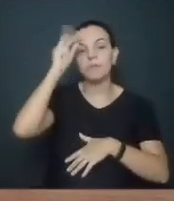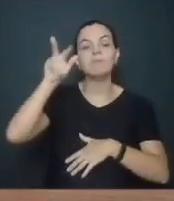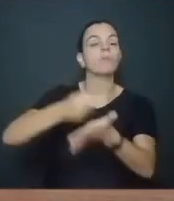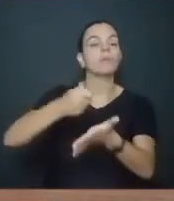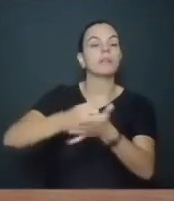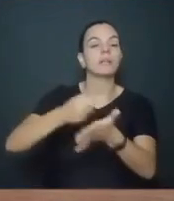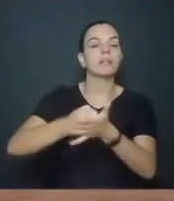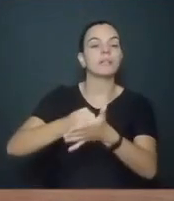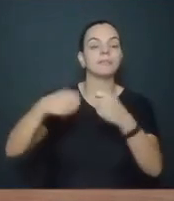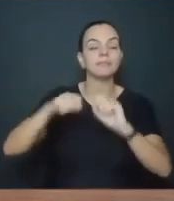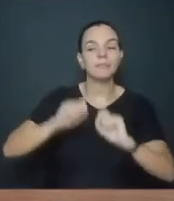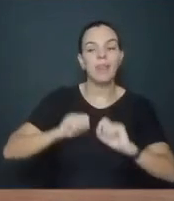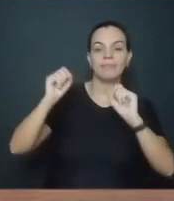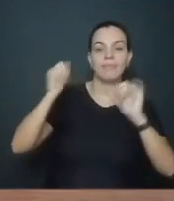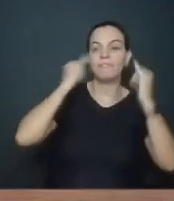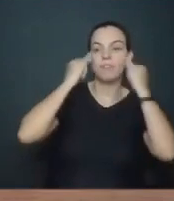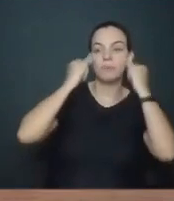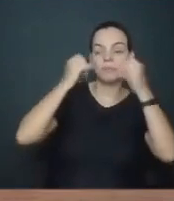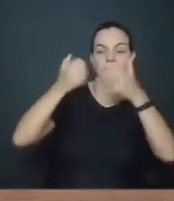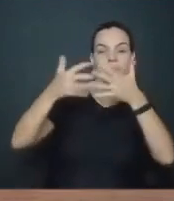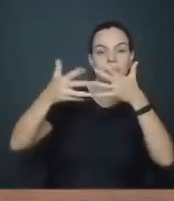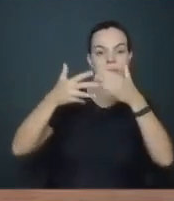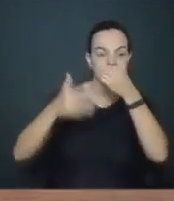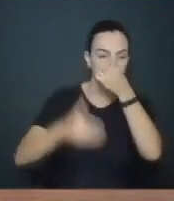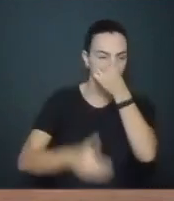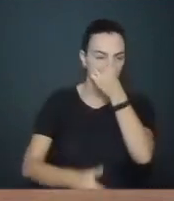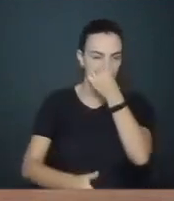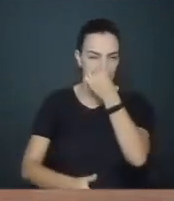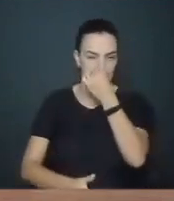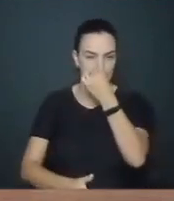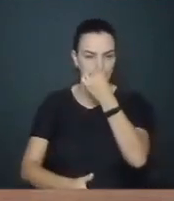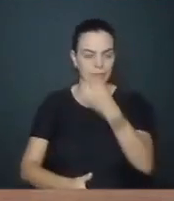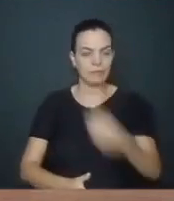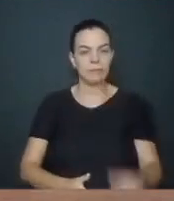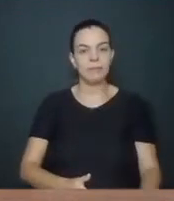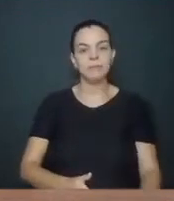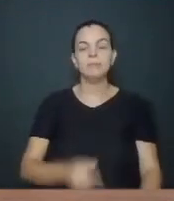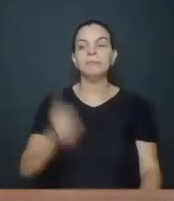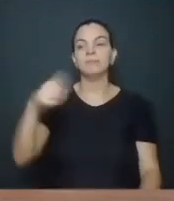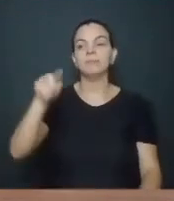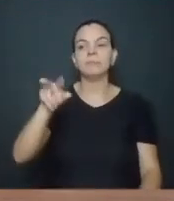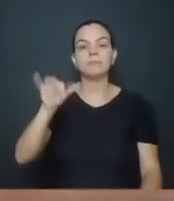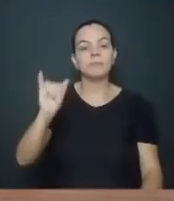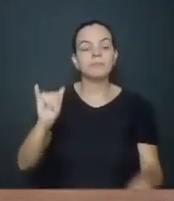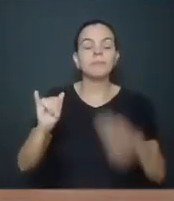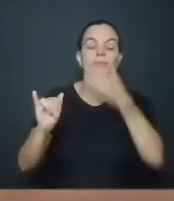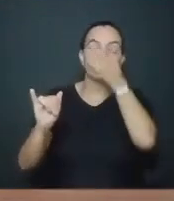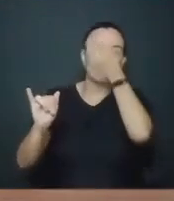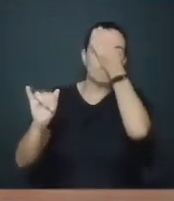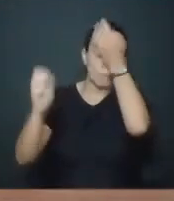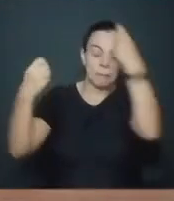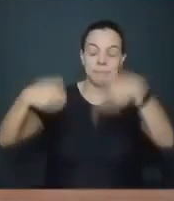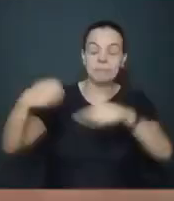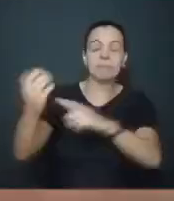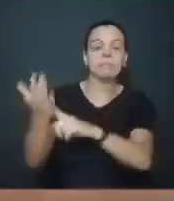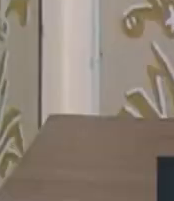que compõem as fórmulas de que fazem com que chegue ao valor venal, que fazem com que chegue ao valor da taxa de coleta de lixo,